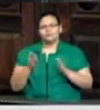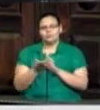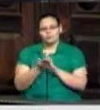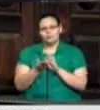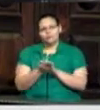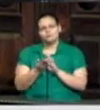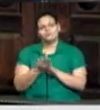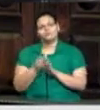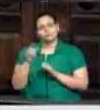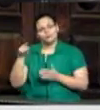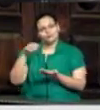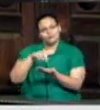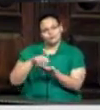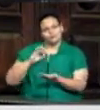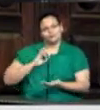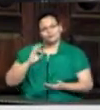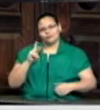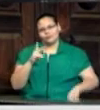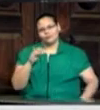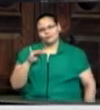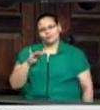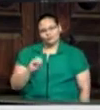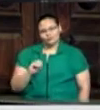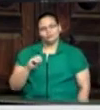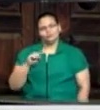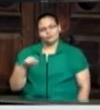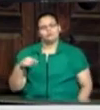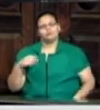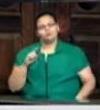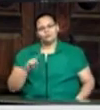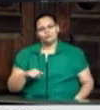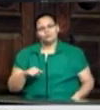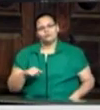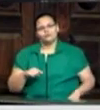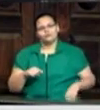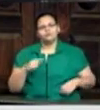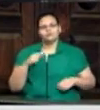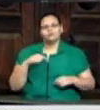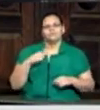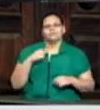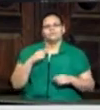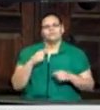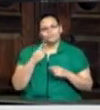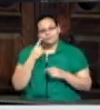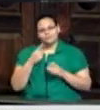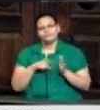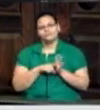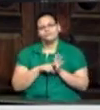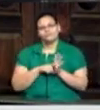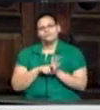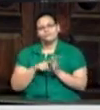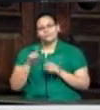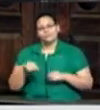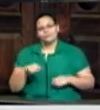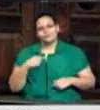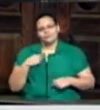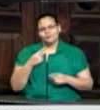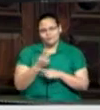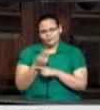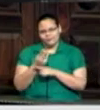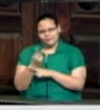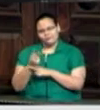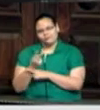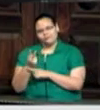de Homicídio no sentido de estabelecer uma hipótese, monitorar os seus dados e